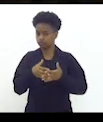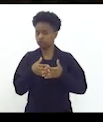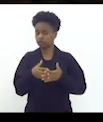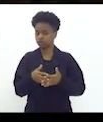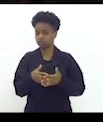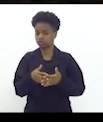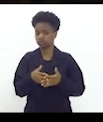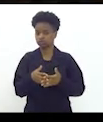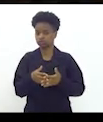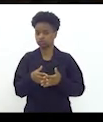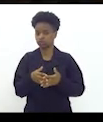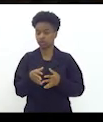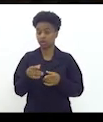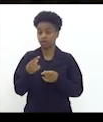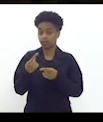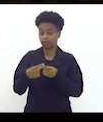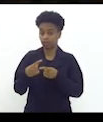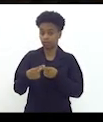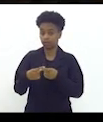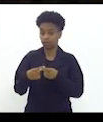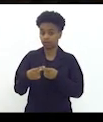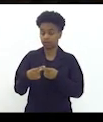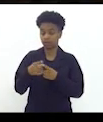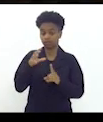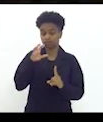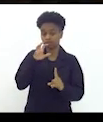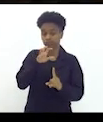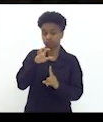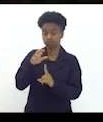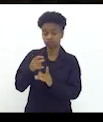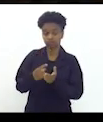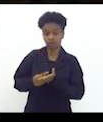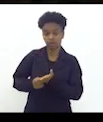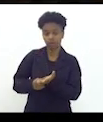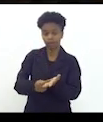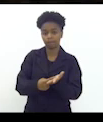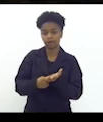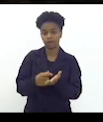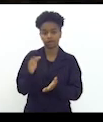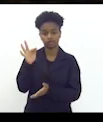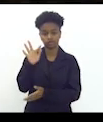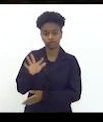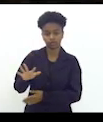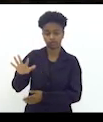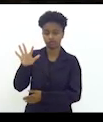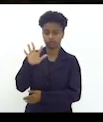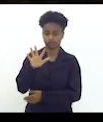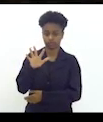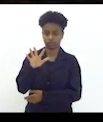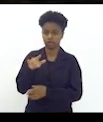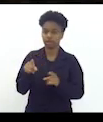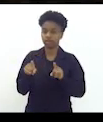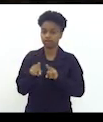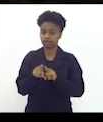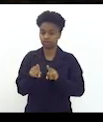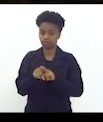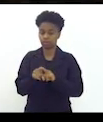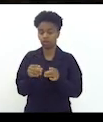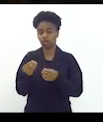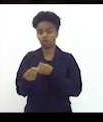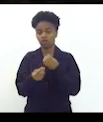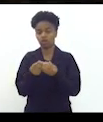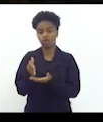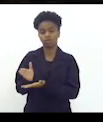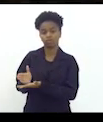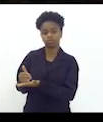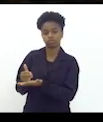difíceis, porque isto afeta o Pacto Federativo e as próprias